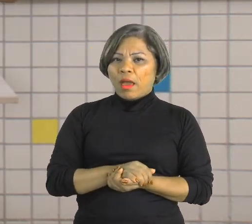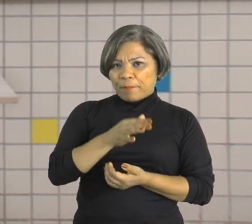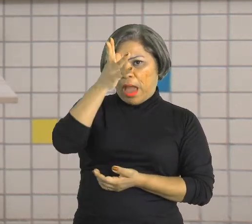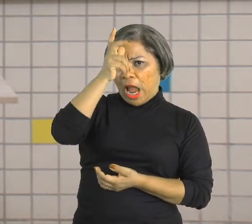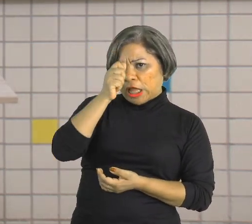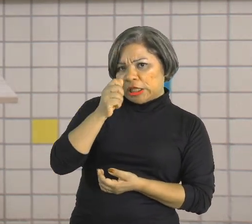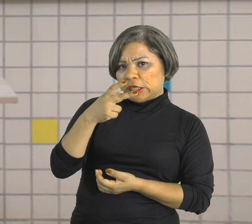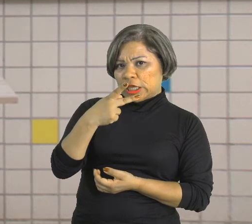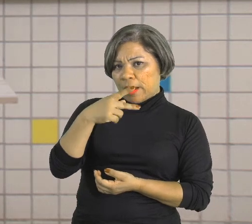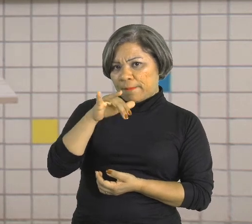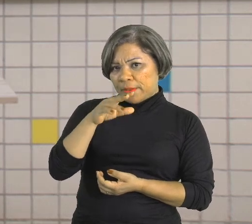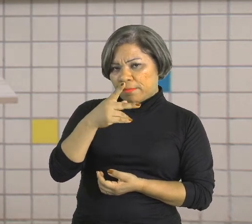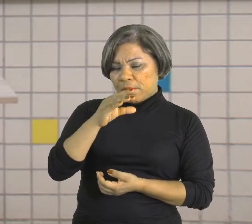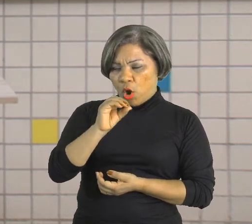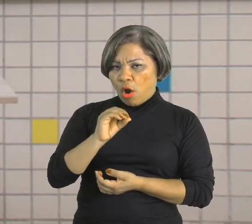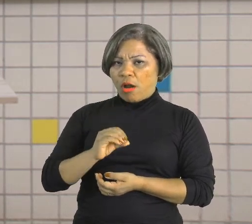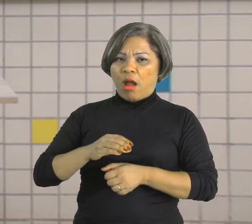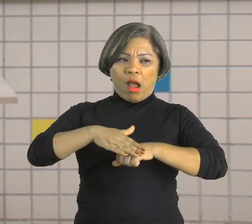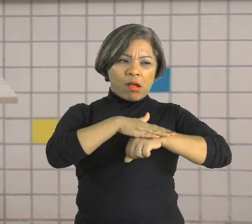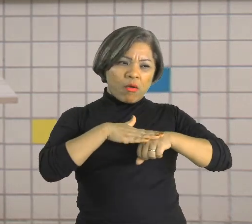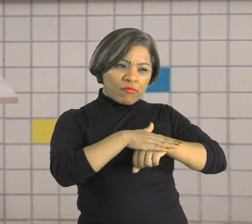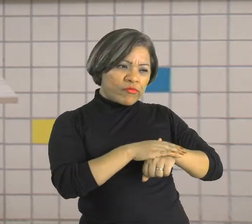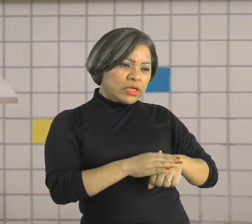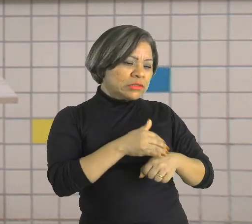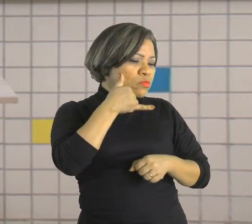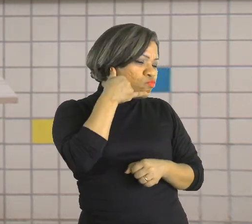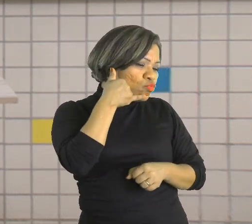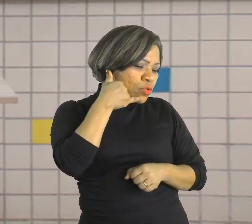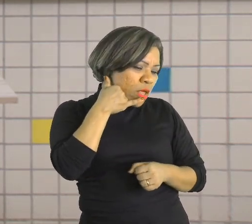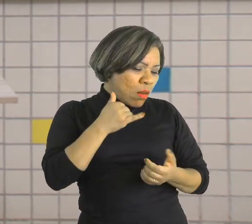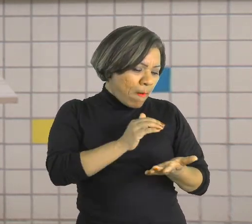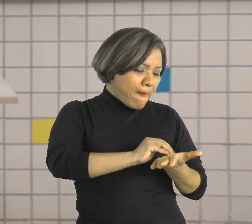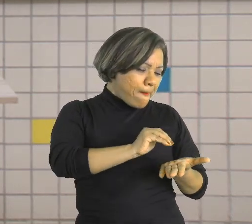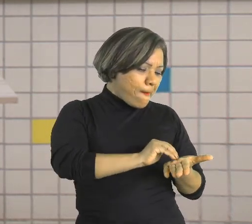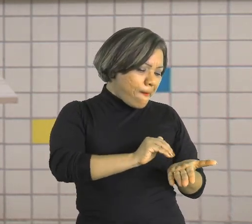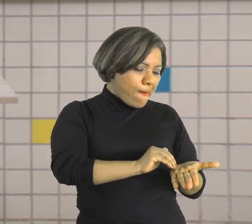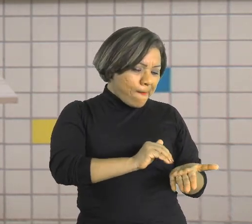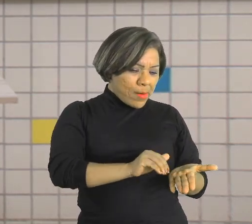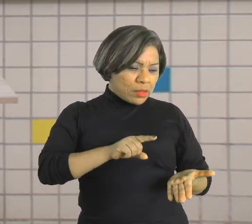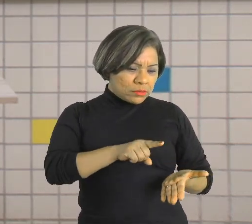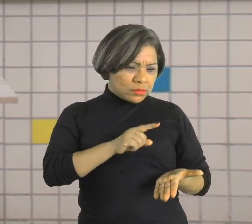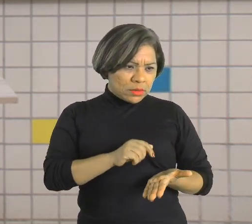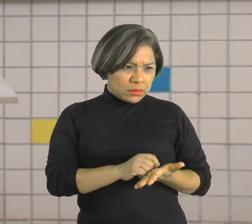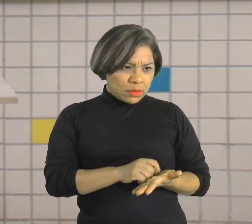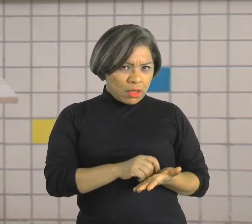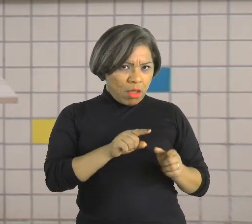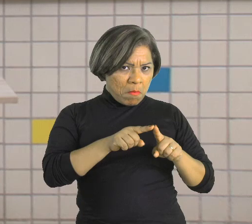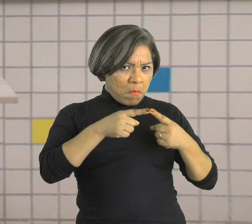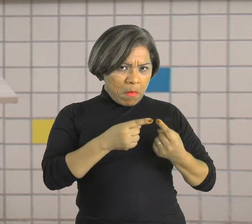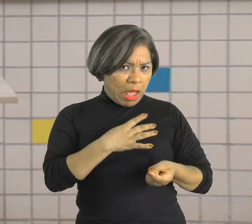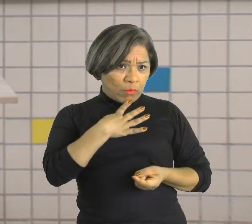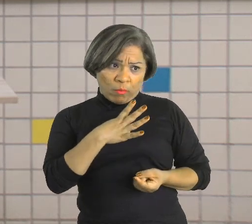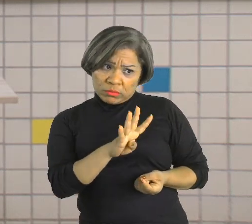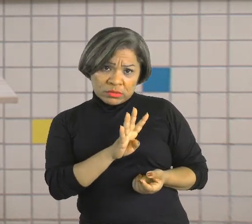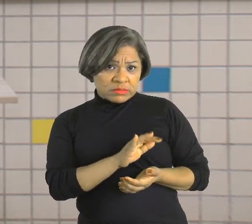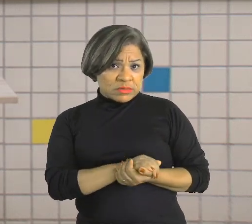né? Conversando com lobos lá no celular, sem nunca ter visto eles, sem saber quem realmente